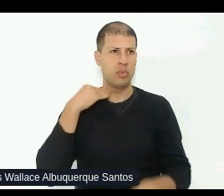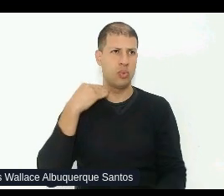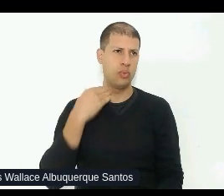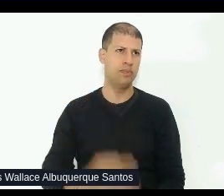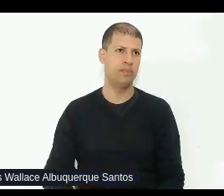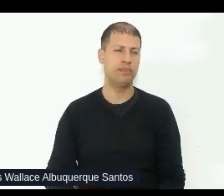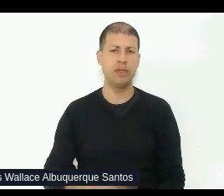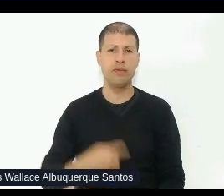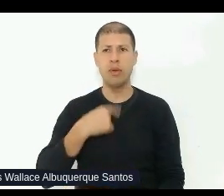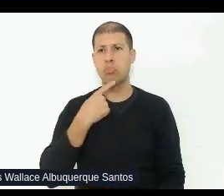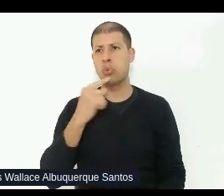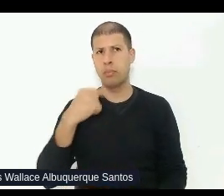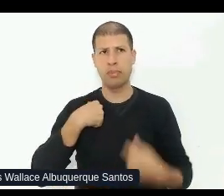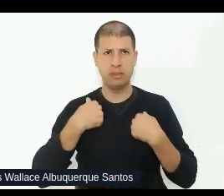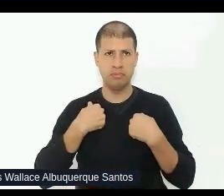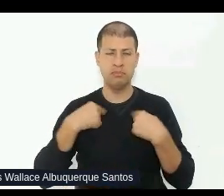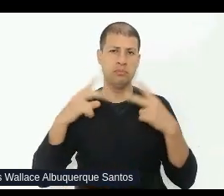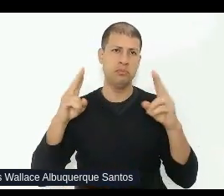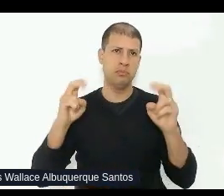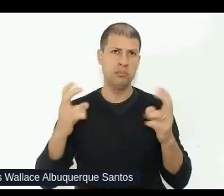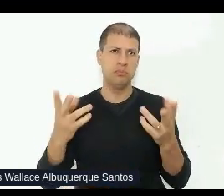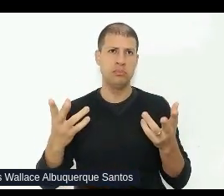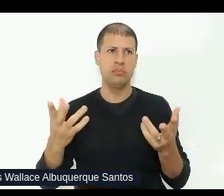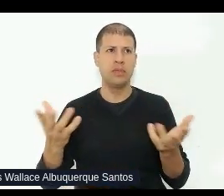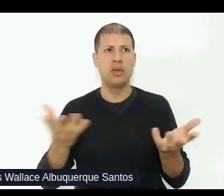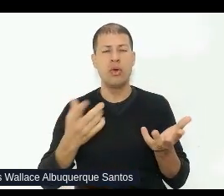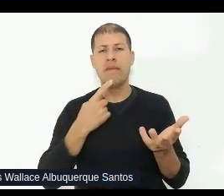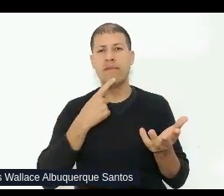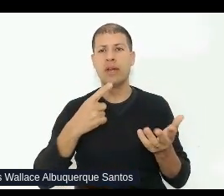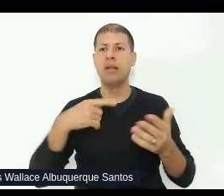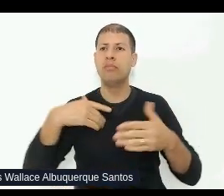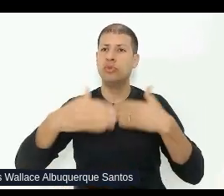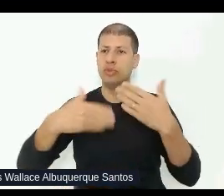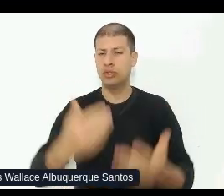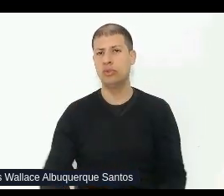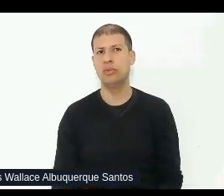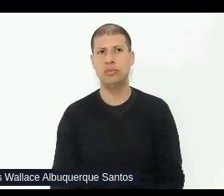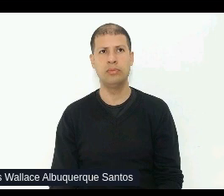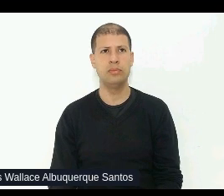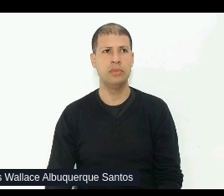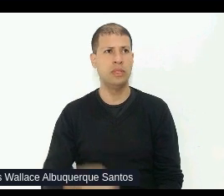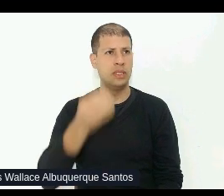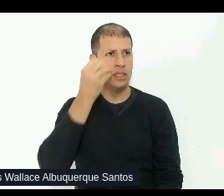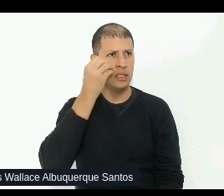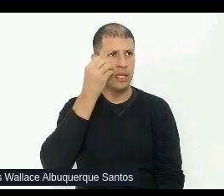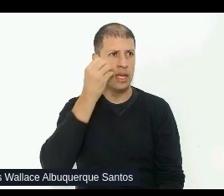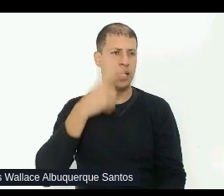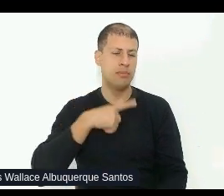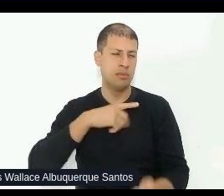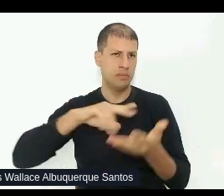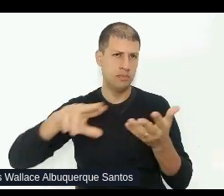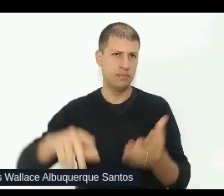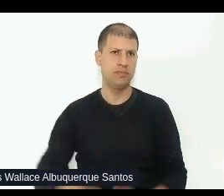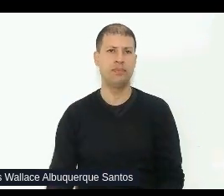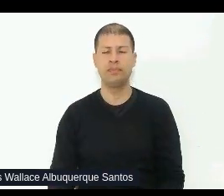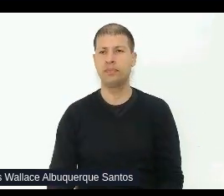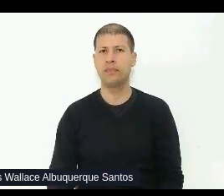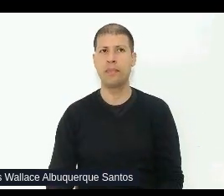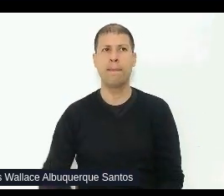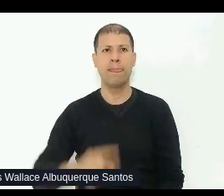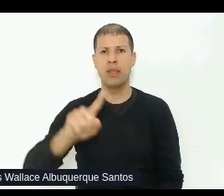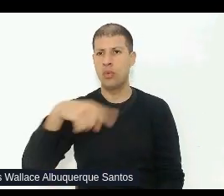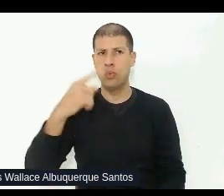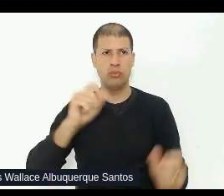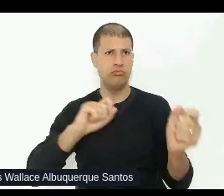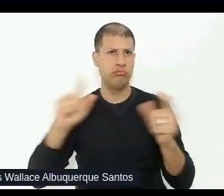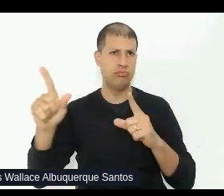mim. Agora eu vou falar sobre o processo, né, de teste de usabilidade ali. Já passei para o próximo slide. O próximo